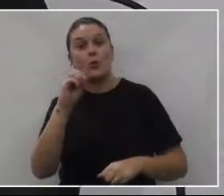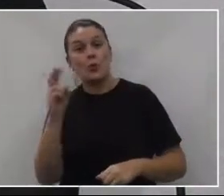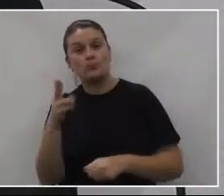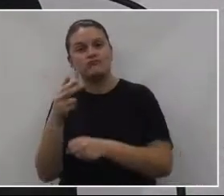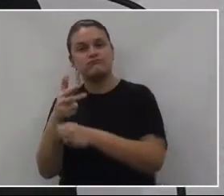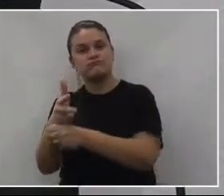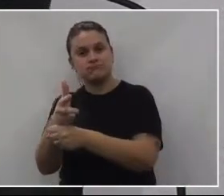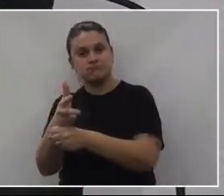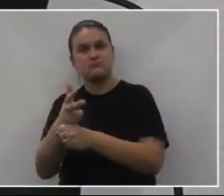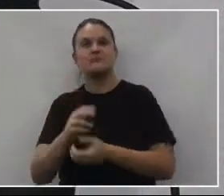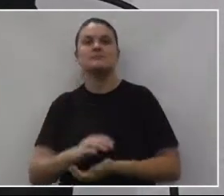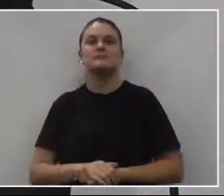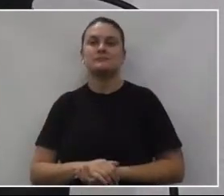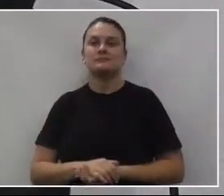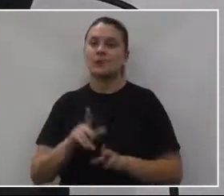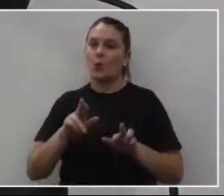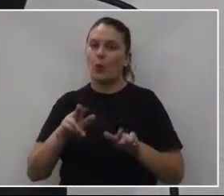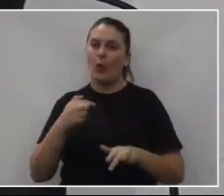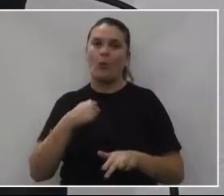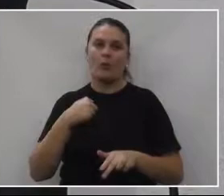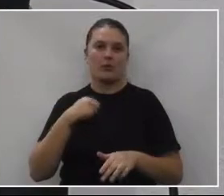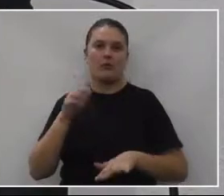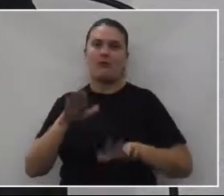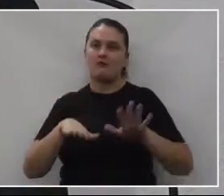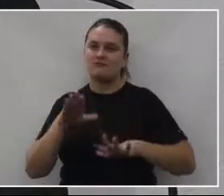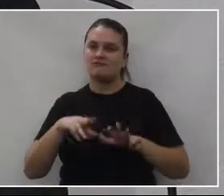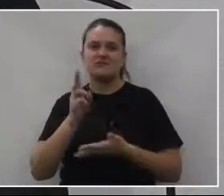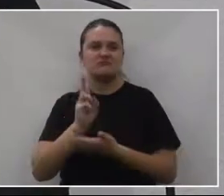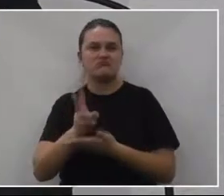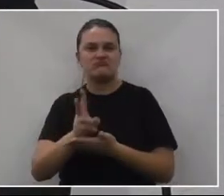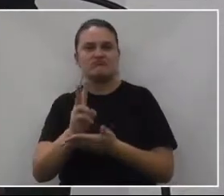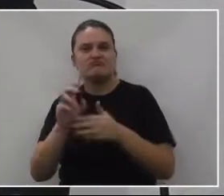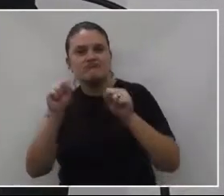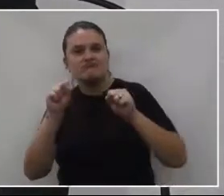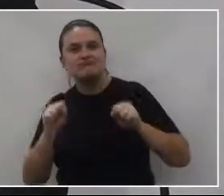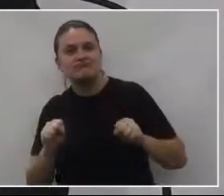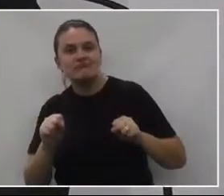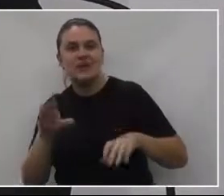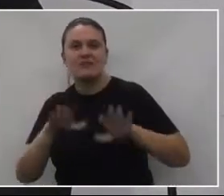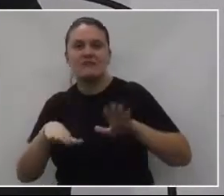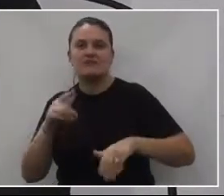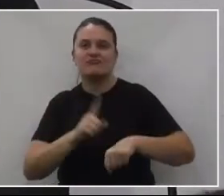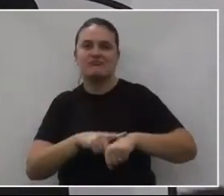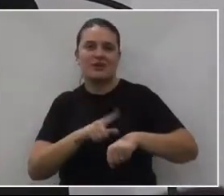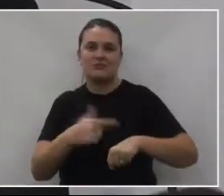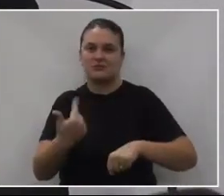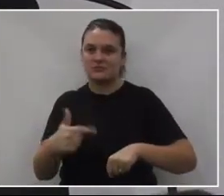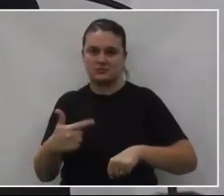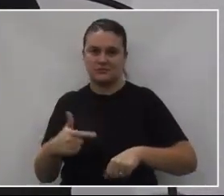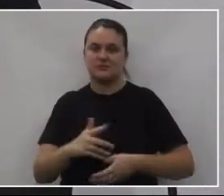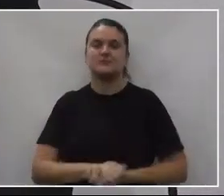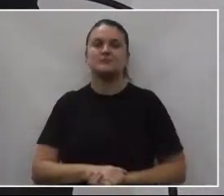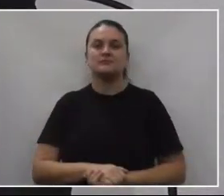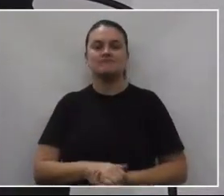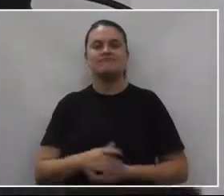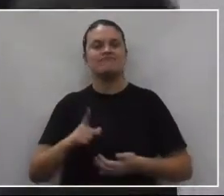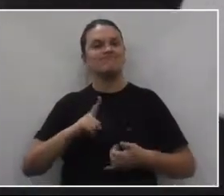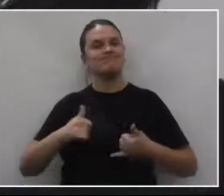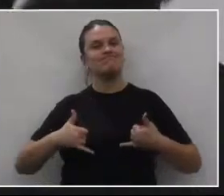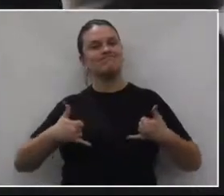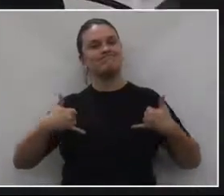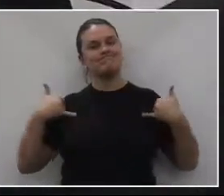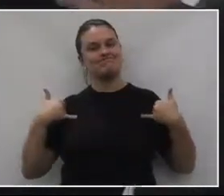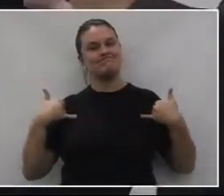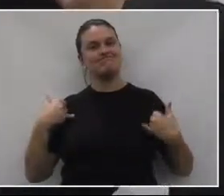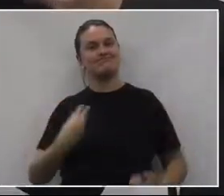doravante, como eu muitas vezes faço, inclusive, acompanhando depois quando não há tempo de acompanhar ao vivo. Uma honra estar aqui mais uma